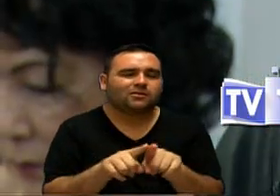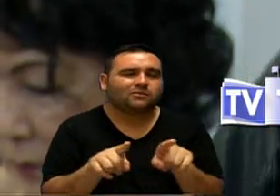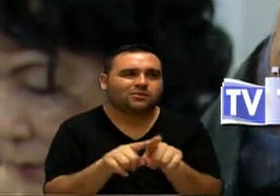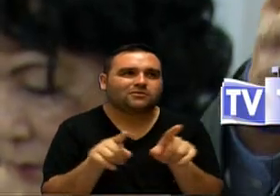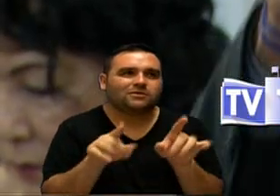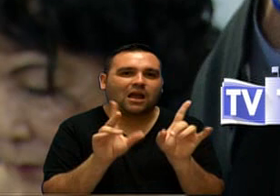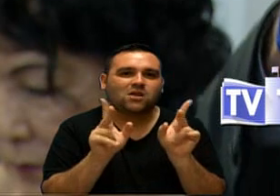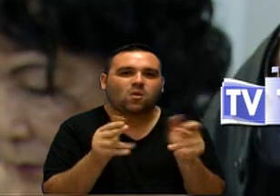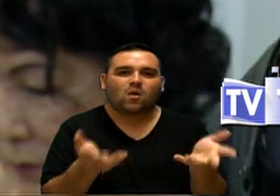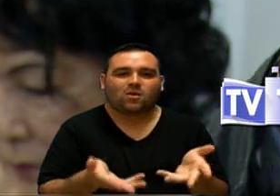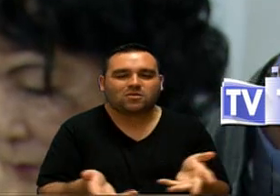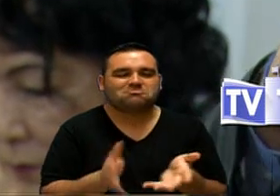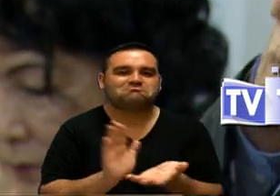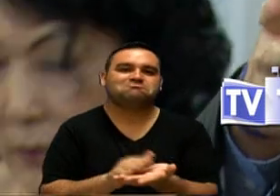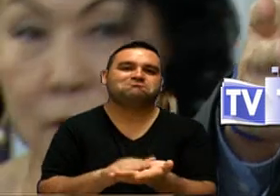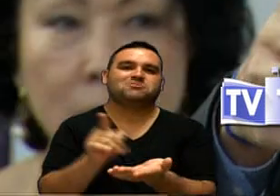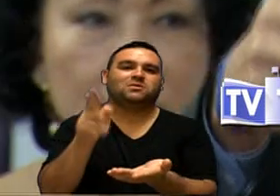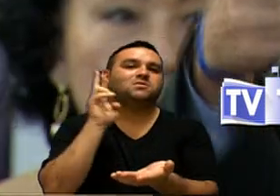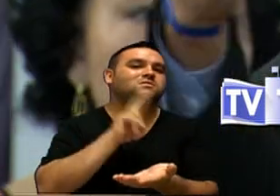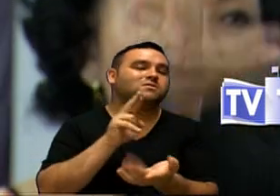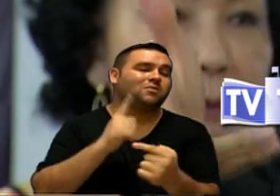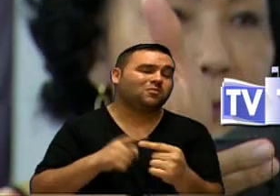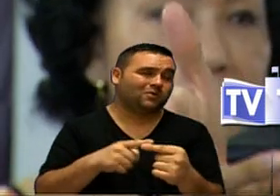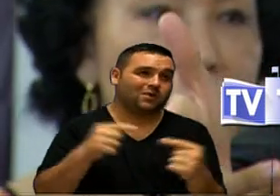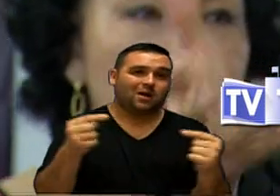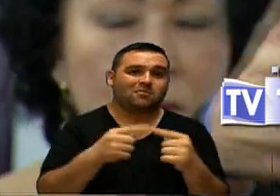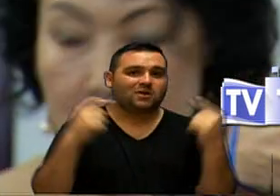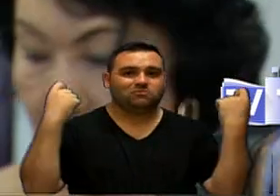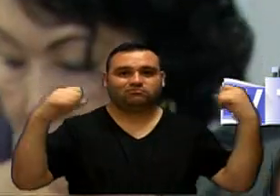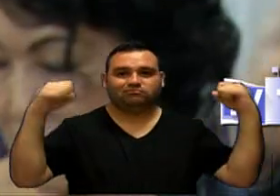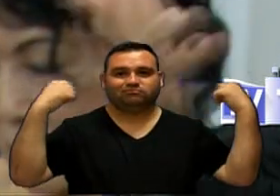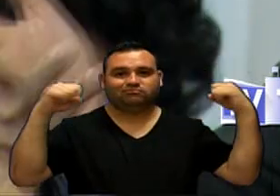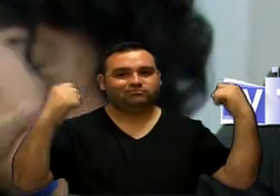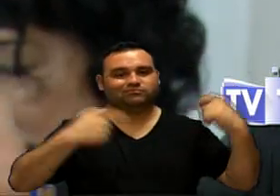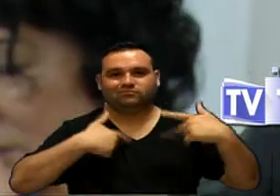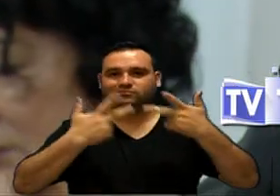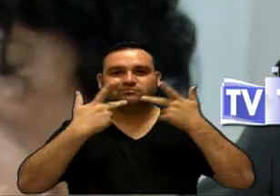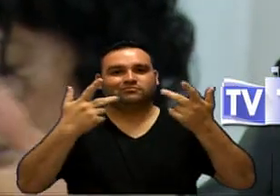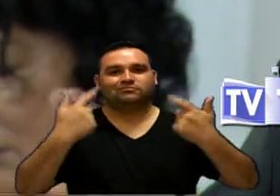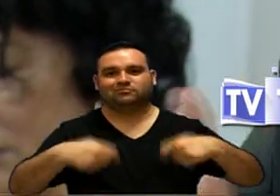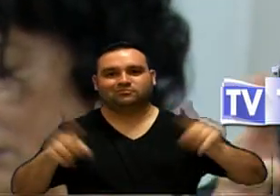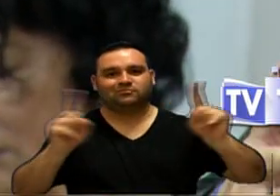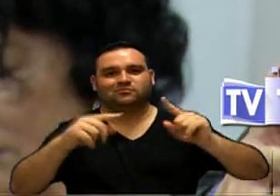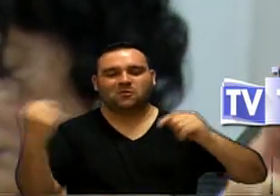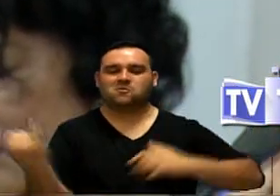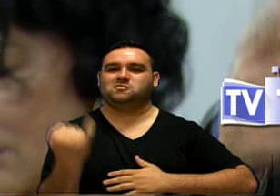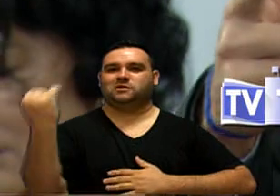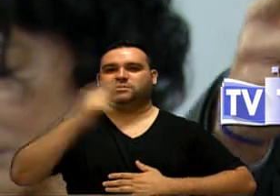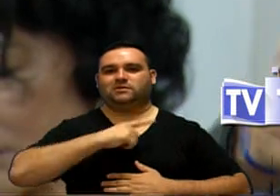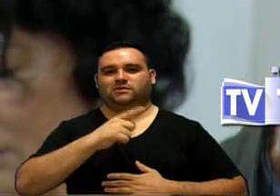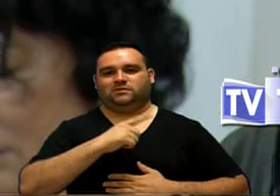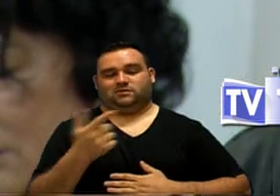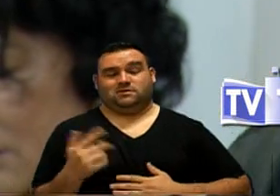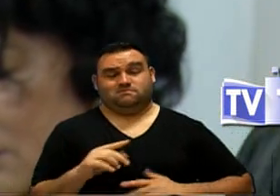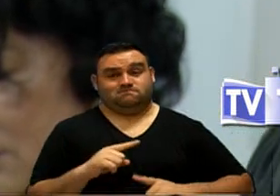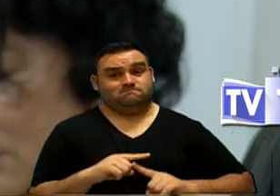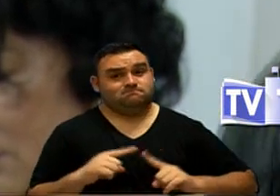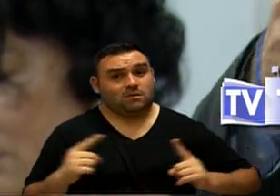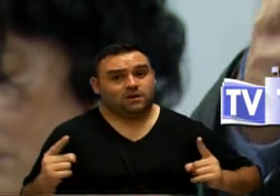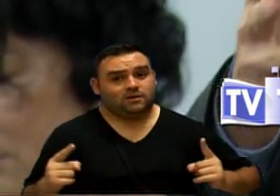que foi feito agora. Parabéns, Renan, se tratando de educação física, né, não preciso nem falar a importância que tem, né,